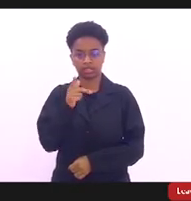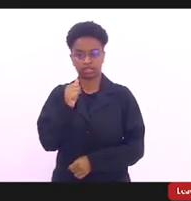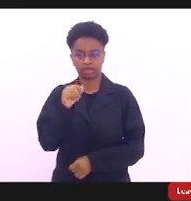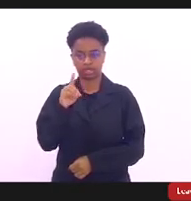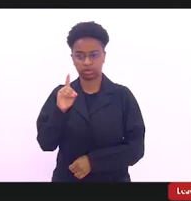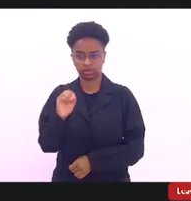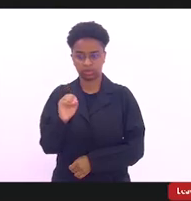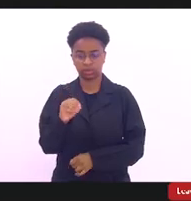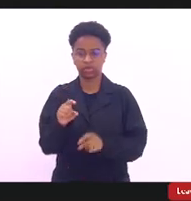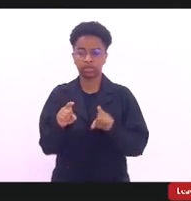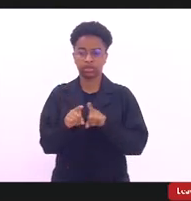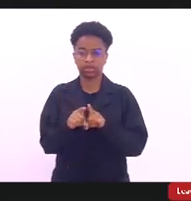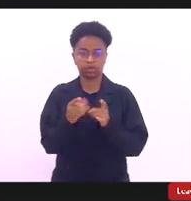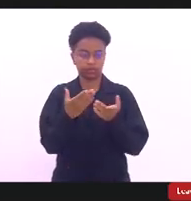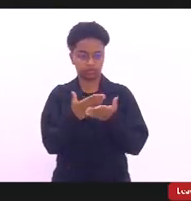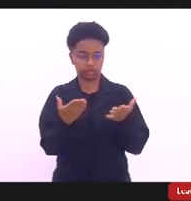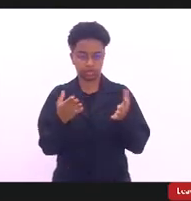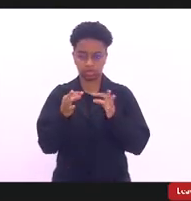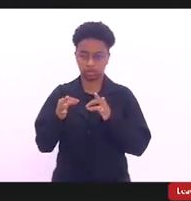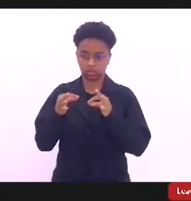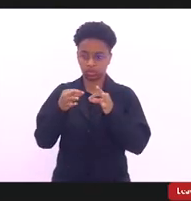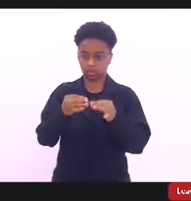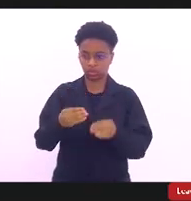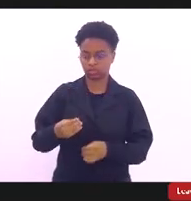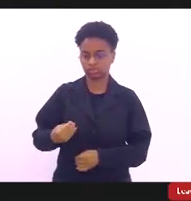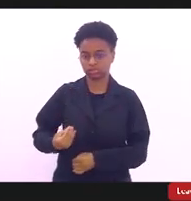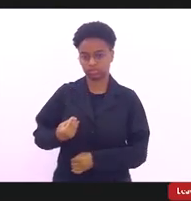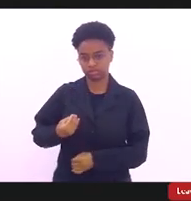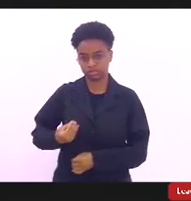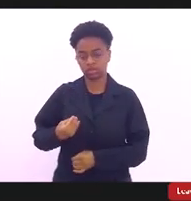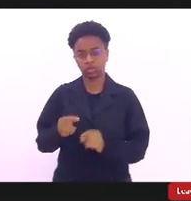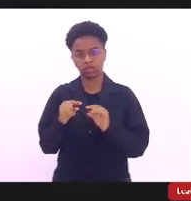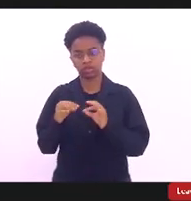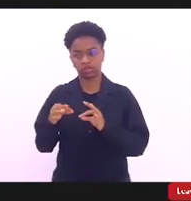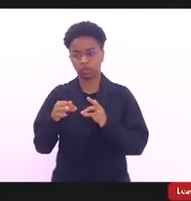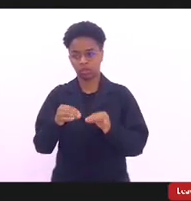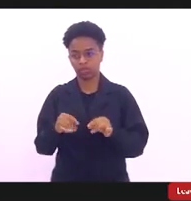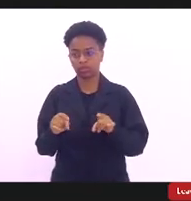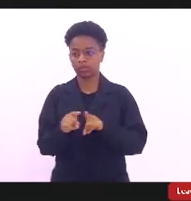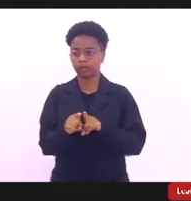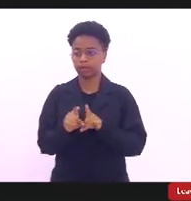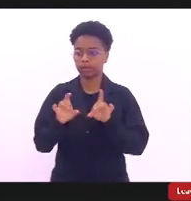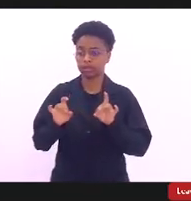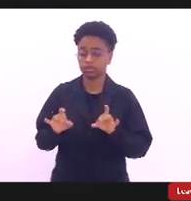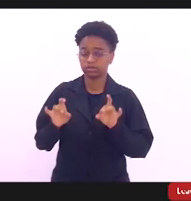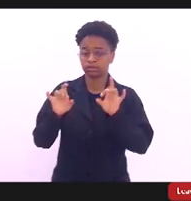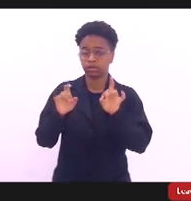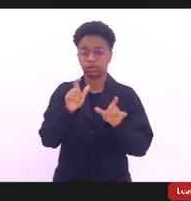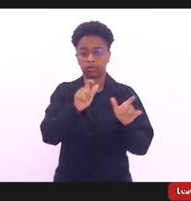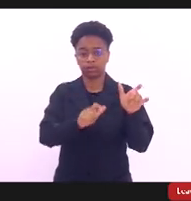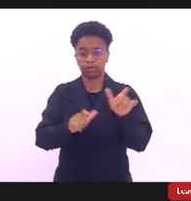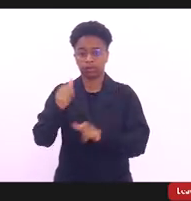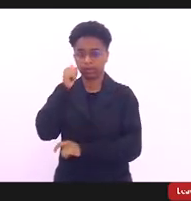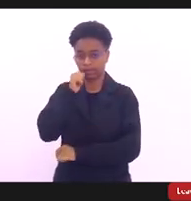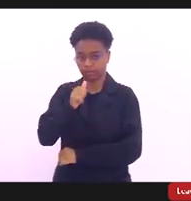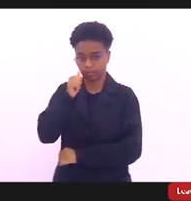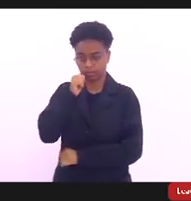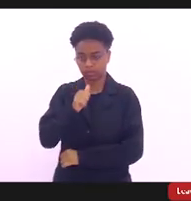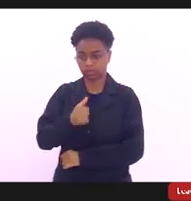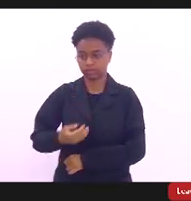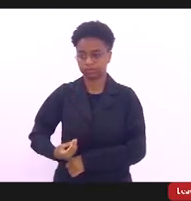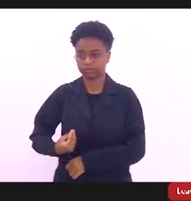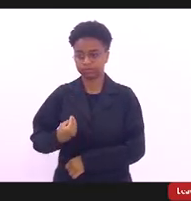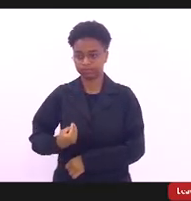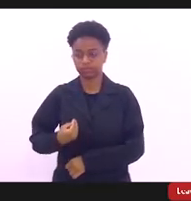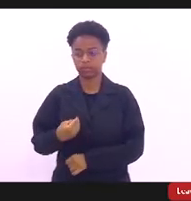e a todos vocês presentes as autoridades e especial as mulheres que estão aí presente